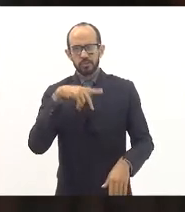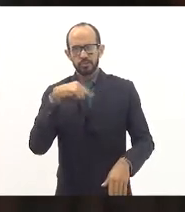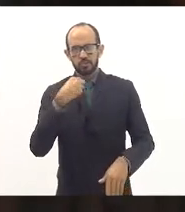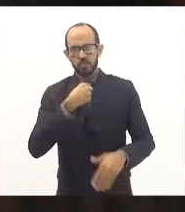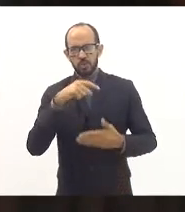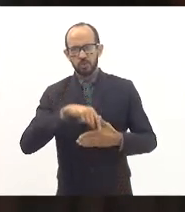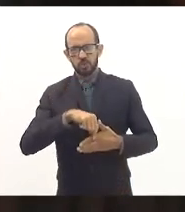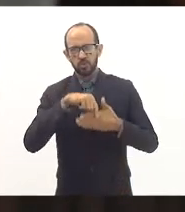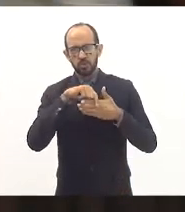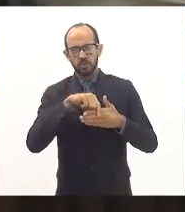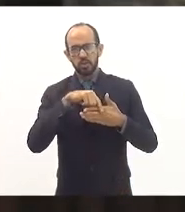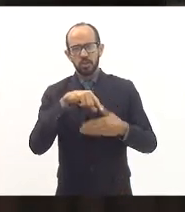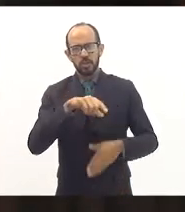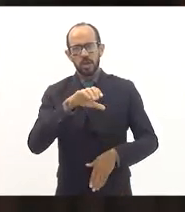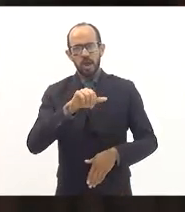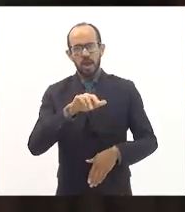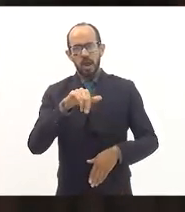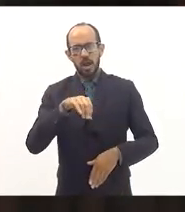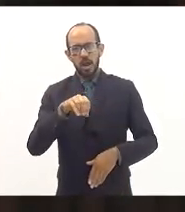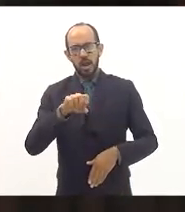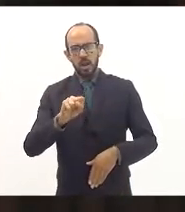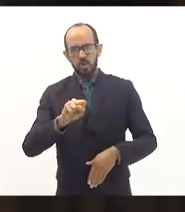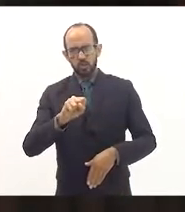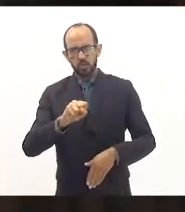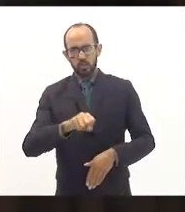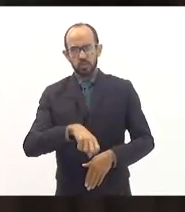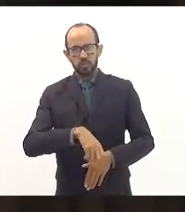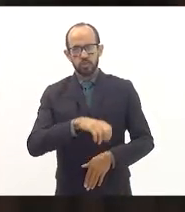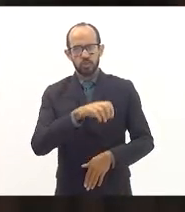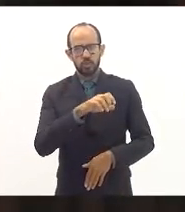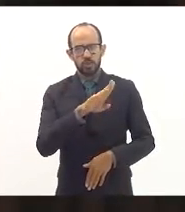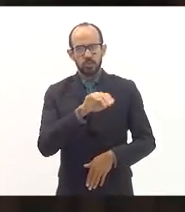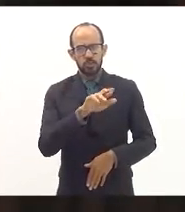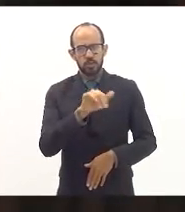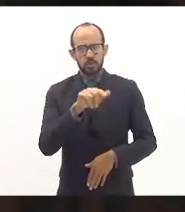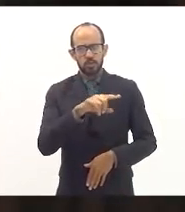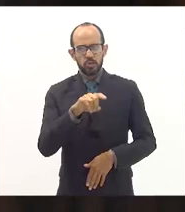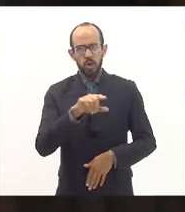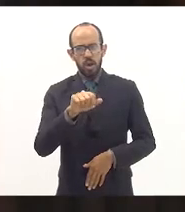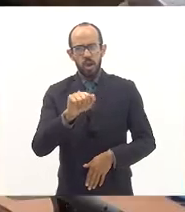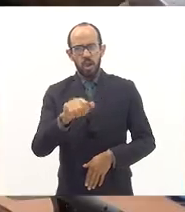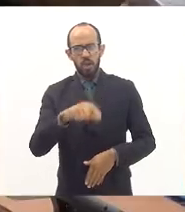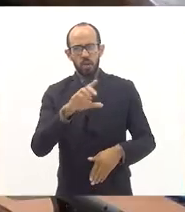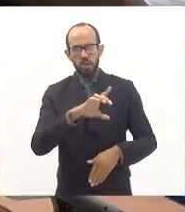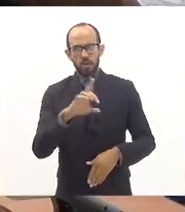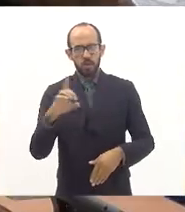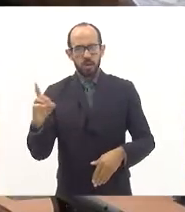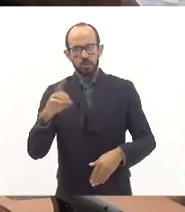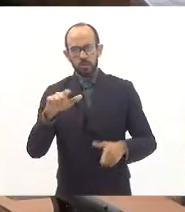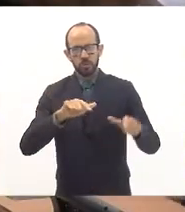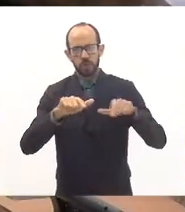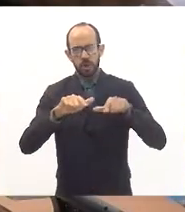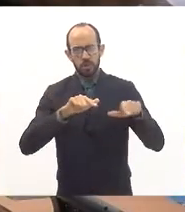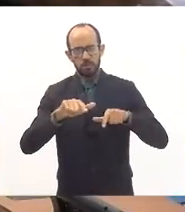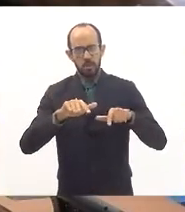Brizola, Carlos Daut Brizola, coordenador de trabalho, emprego e renda de Niterói.